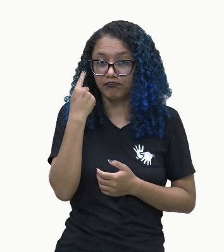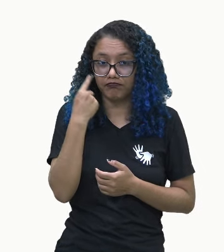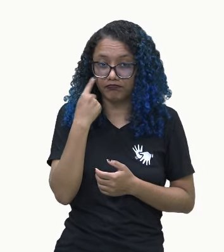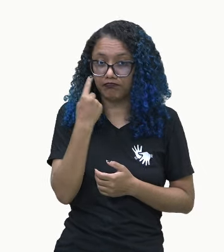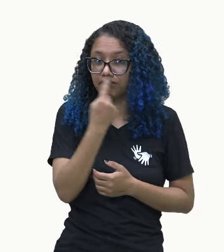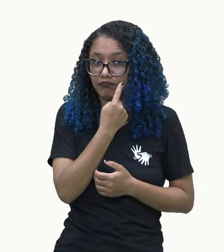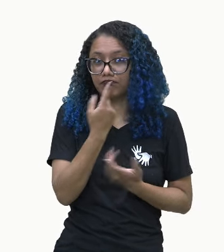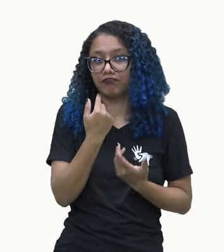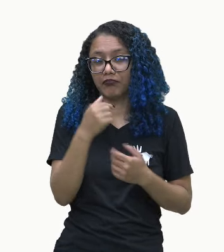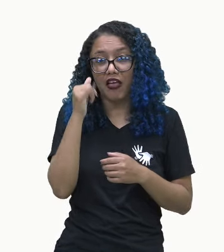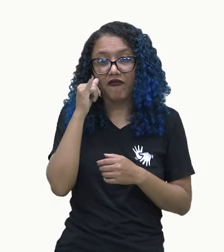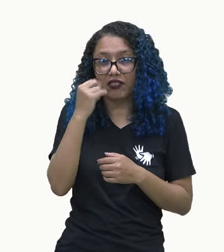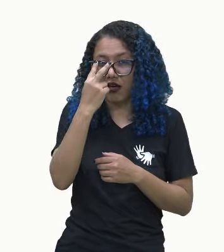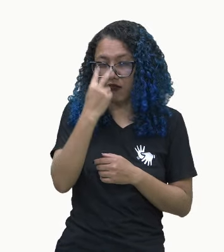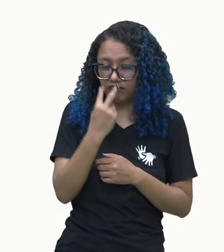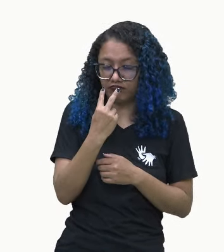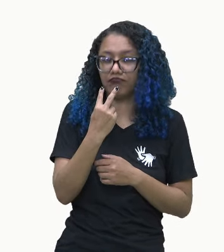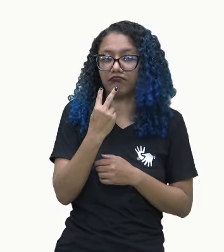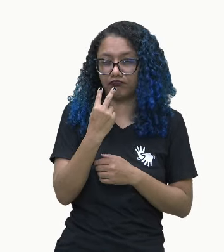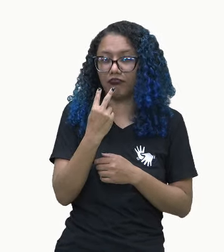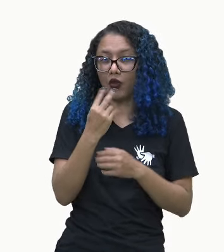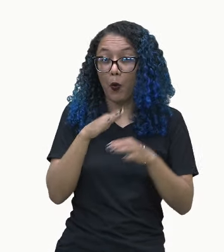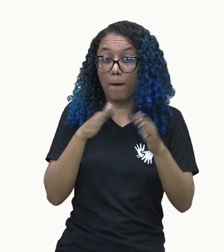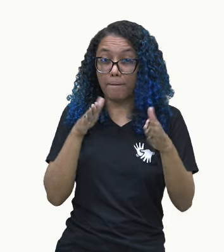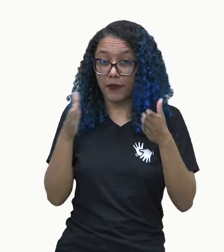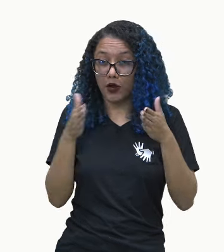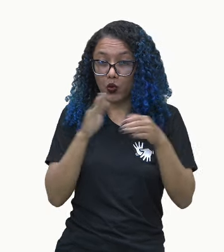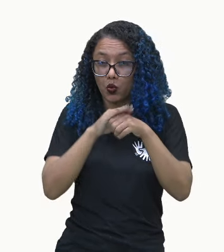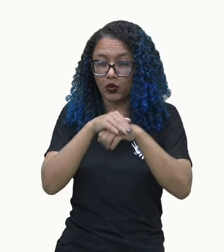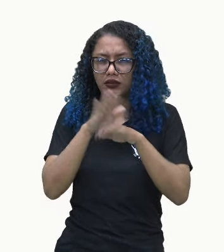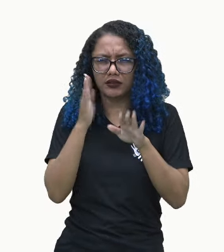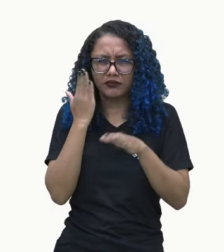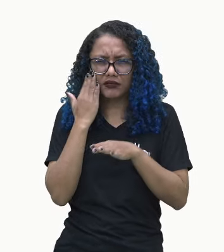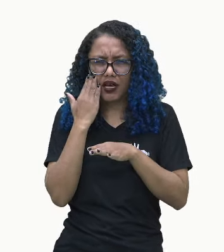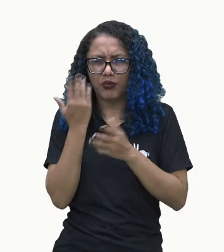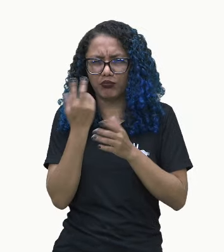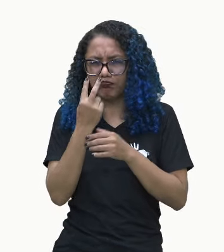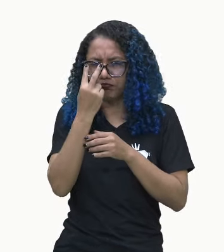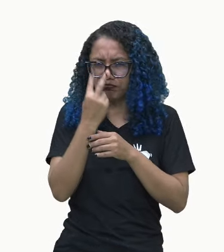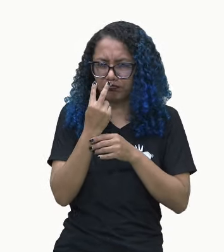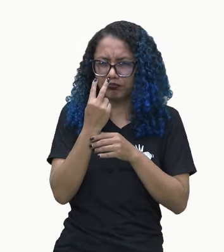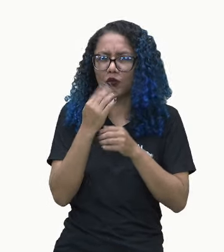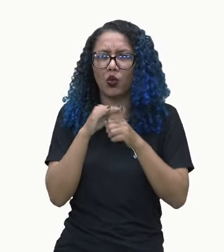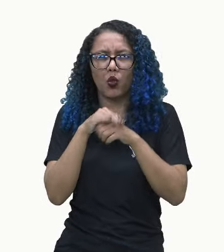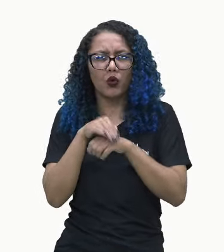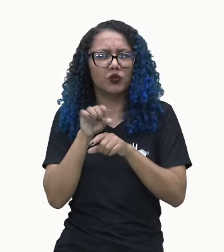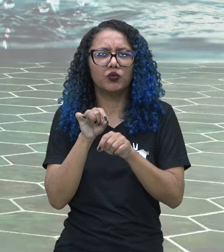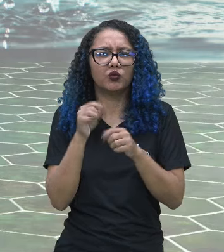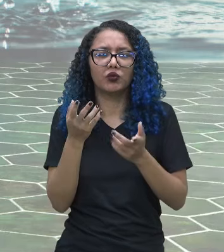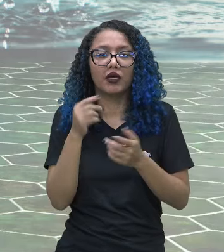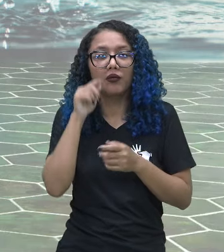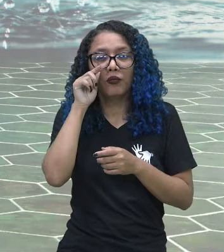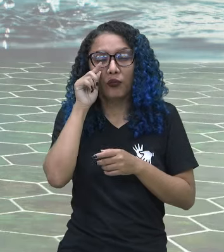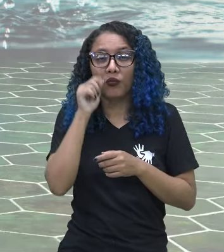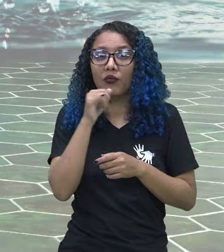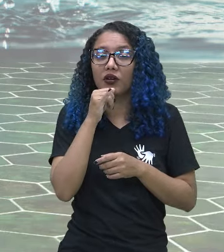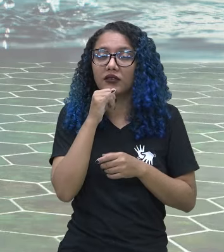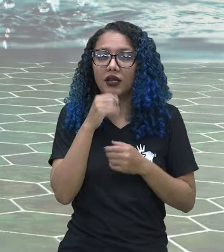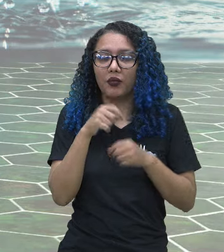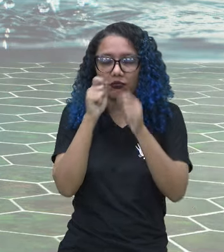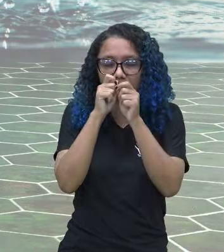a cegueira noturna, né? Sabe a cegueira noturna? É quando você abre os olhos de